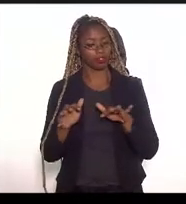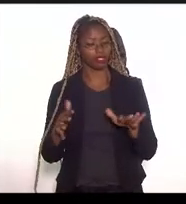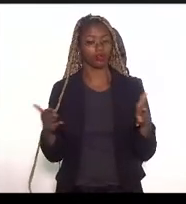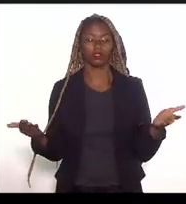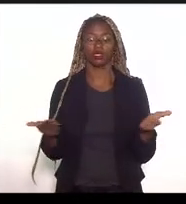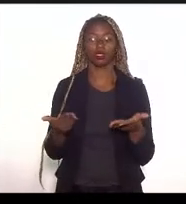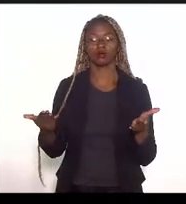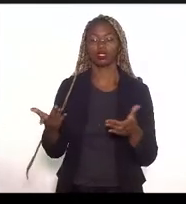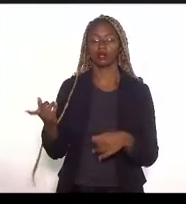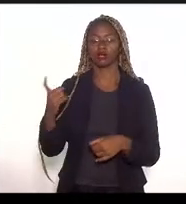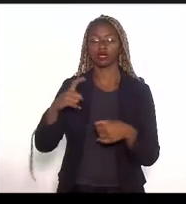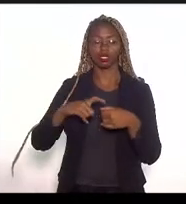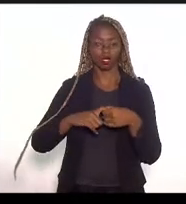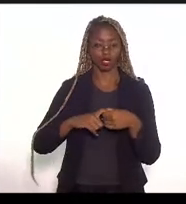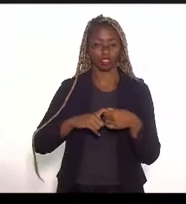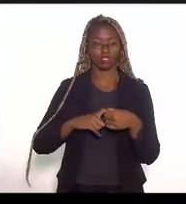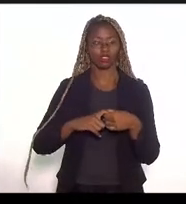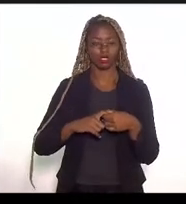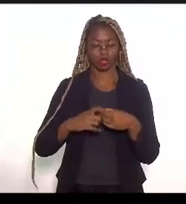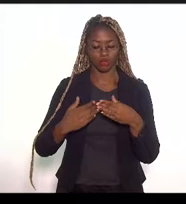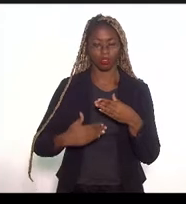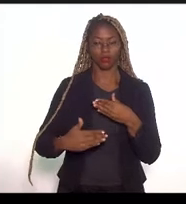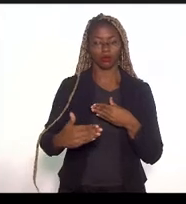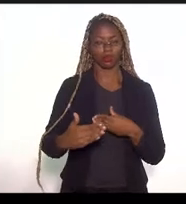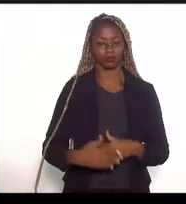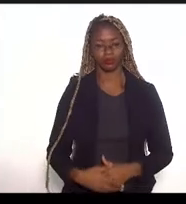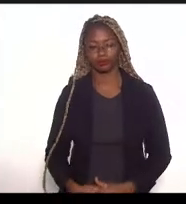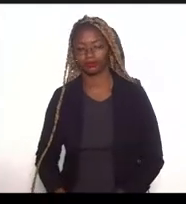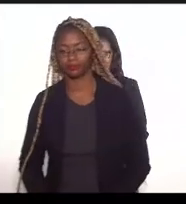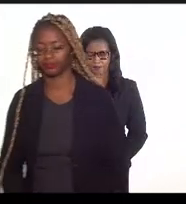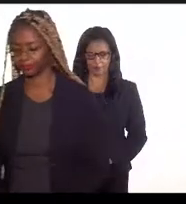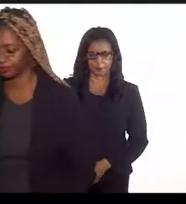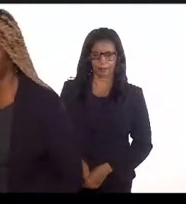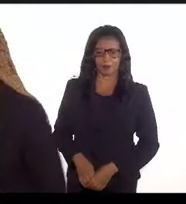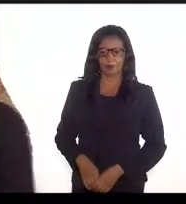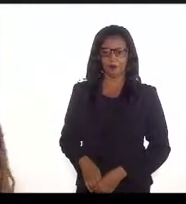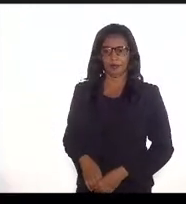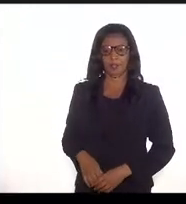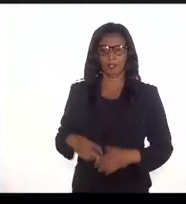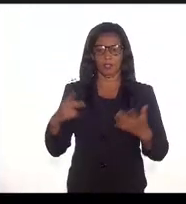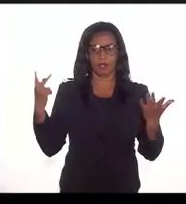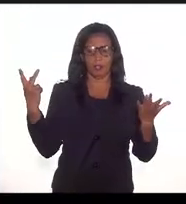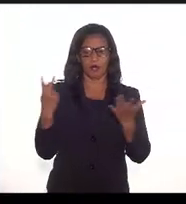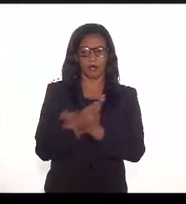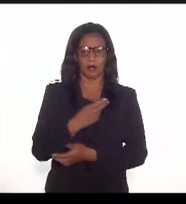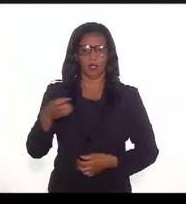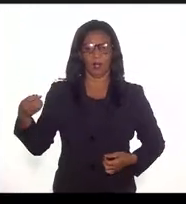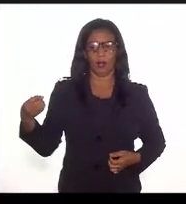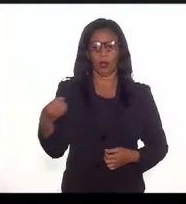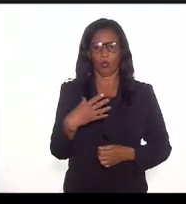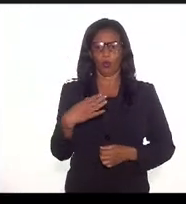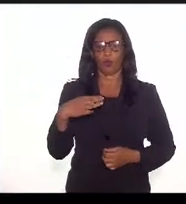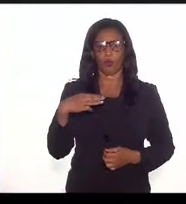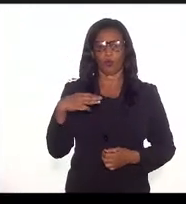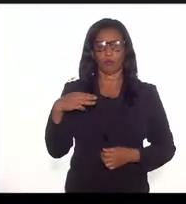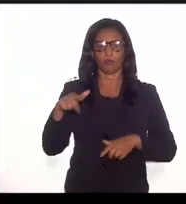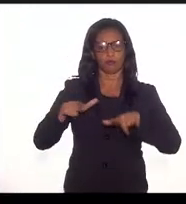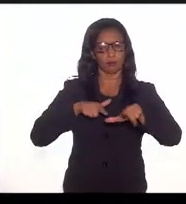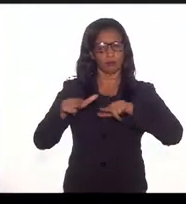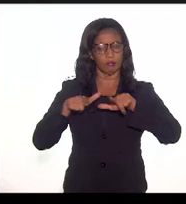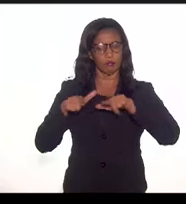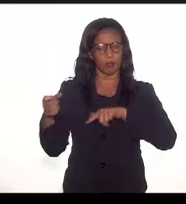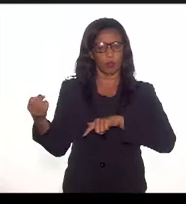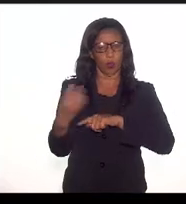foi sendo retomada com o decorrer do tempo. Em decorrência desse novo modelo de trabalho, um